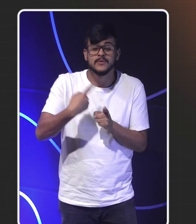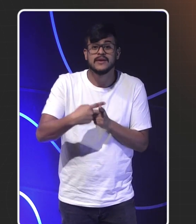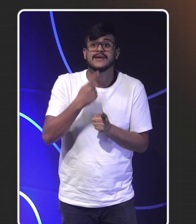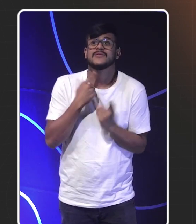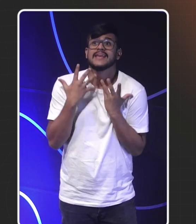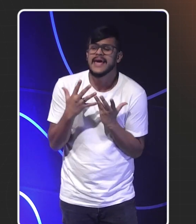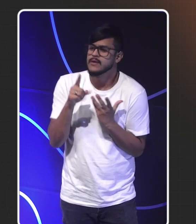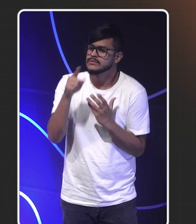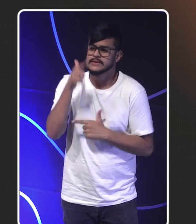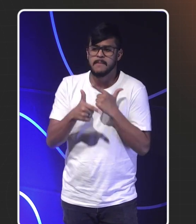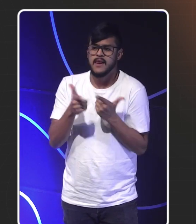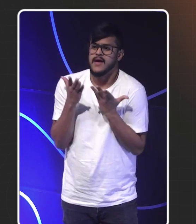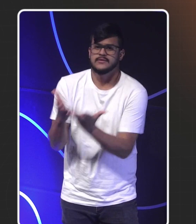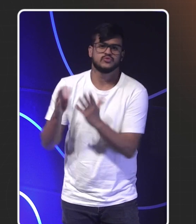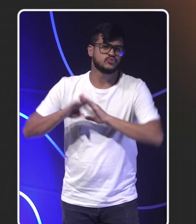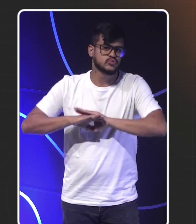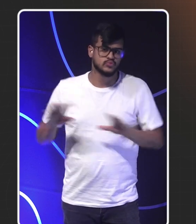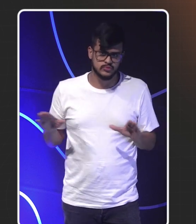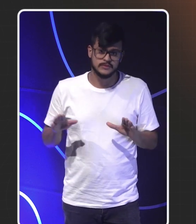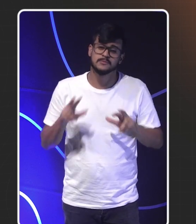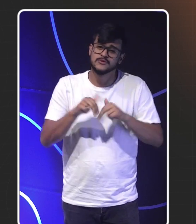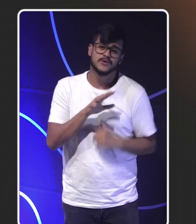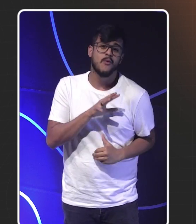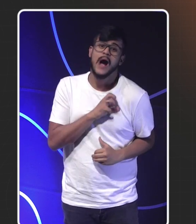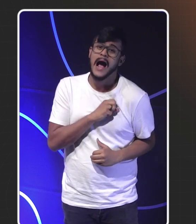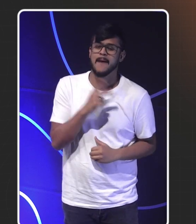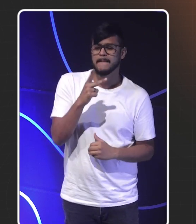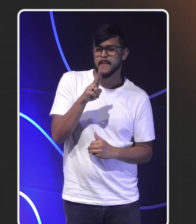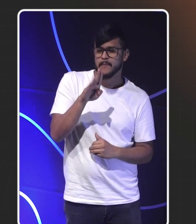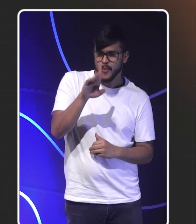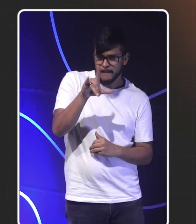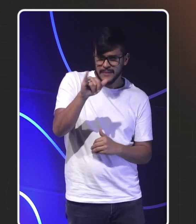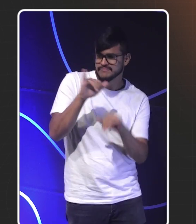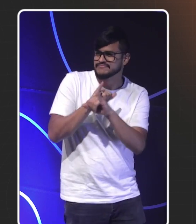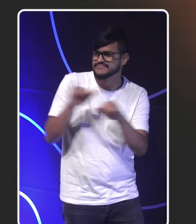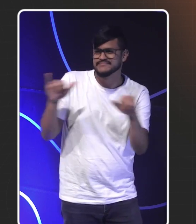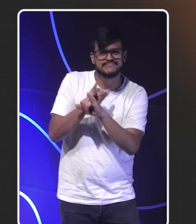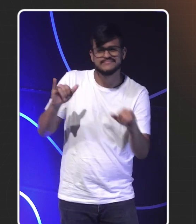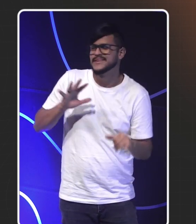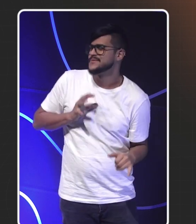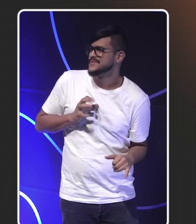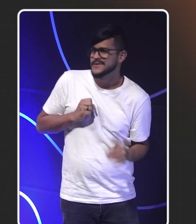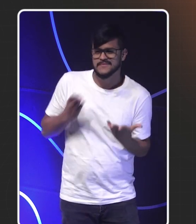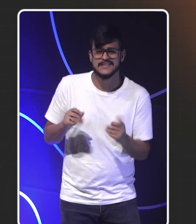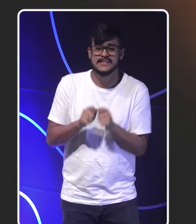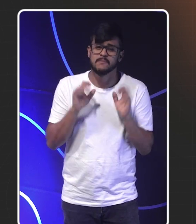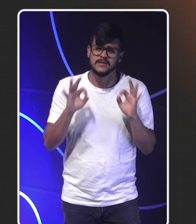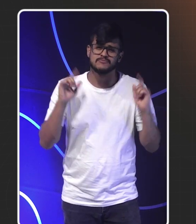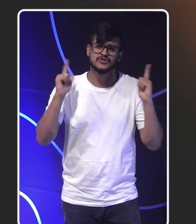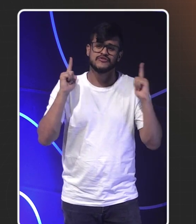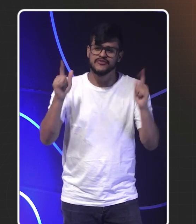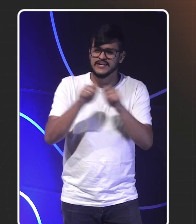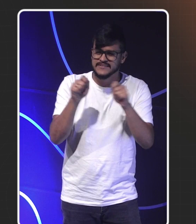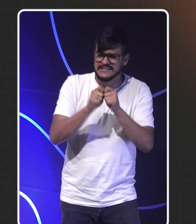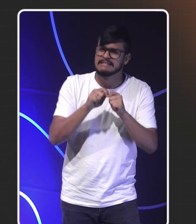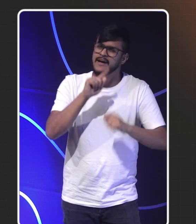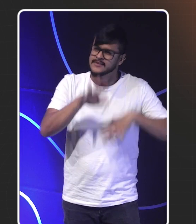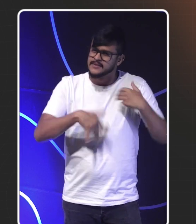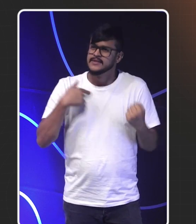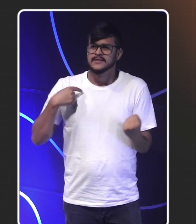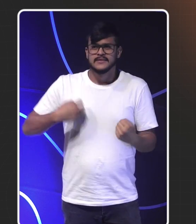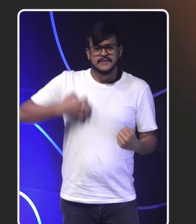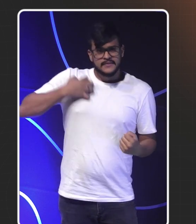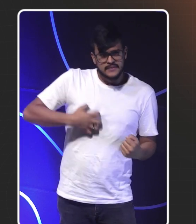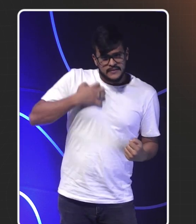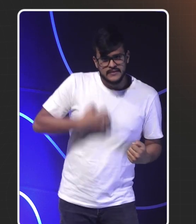trabalho. Então, eu gosto muito de fazer publi, gente. Publi é a minha coisa favorita de fazer, eu me divirto fazendo. Às vezes a gente se estressa, às vezes o